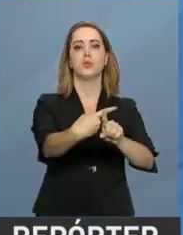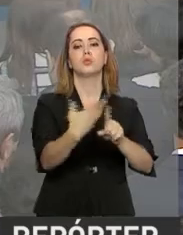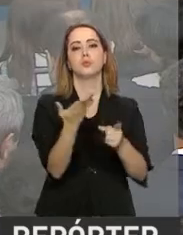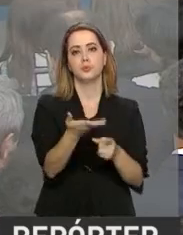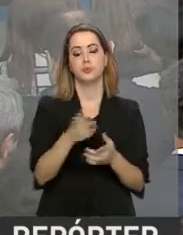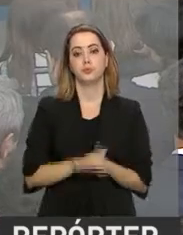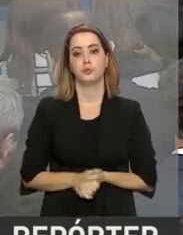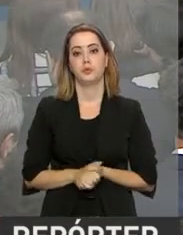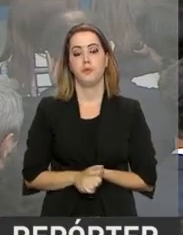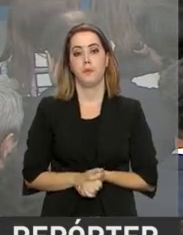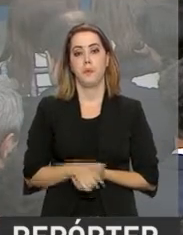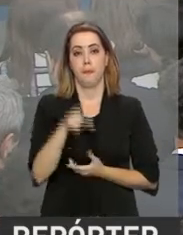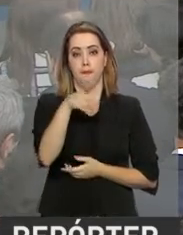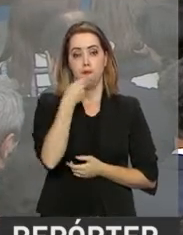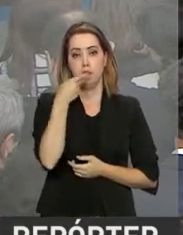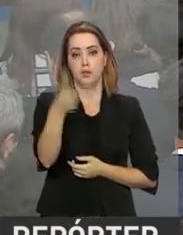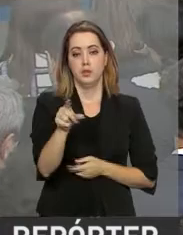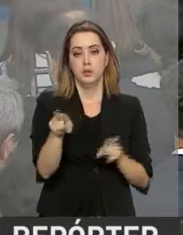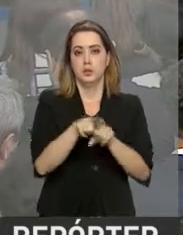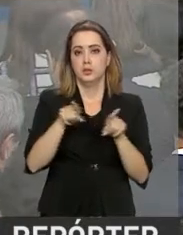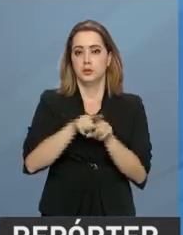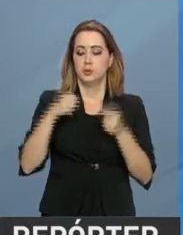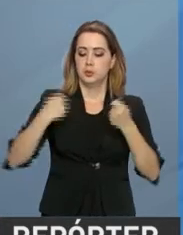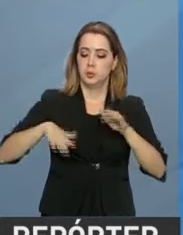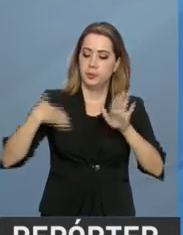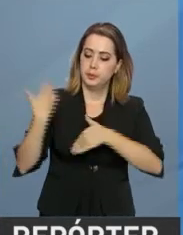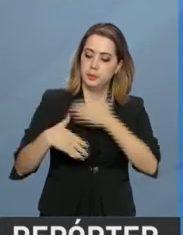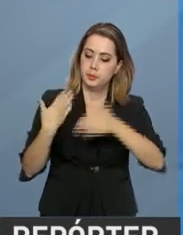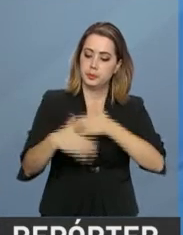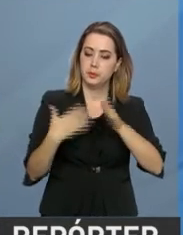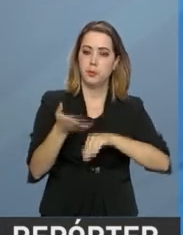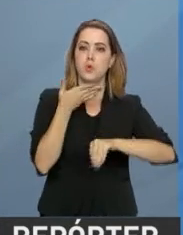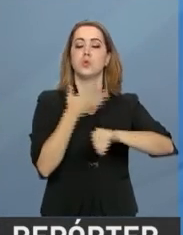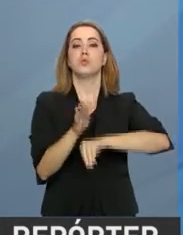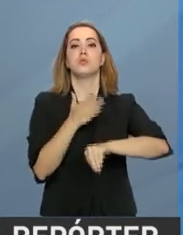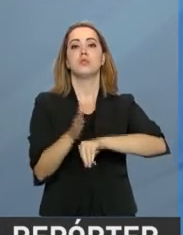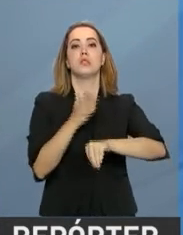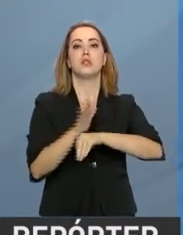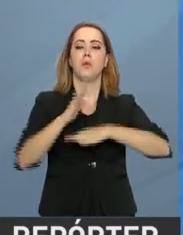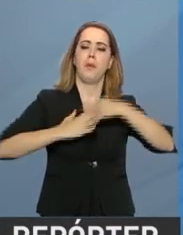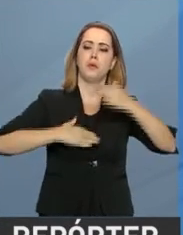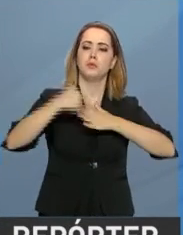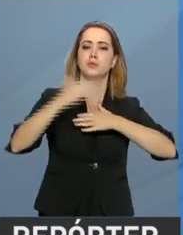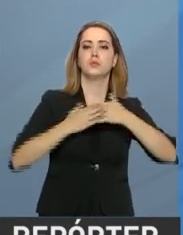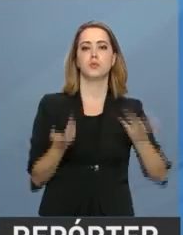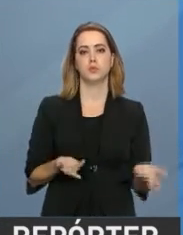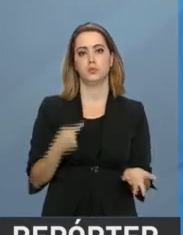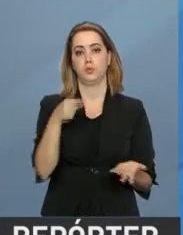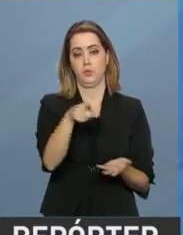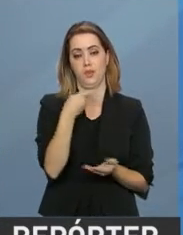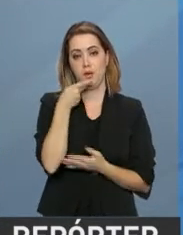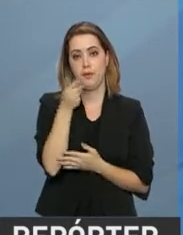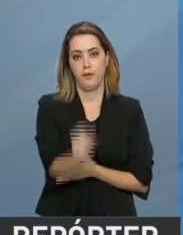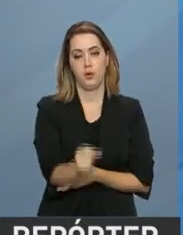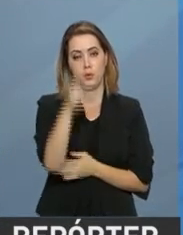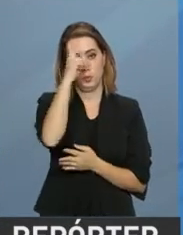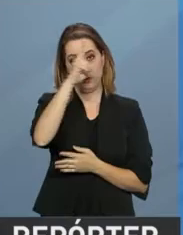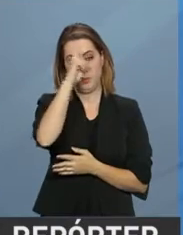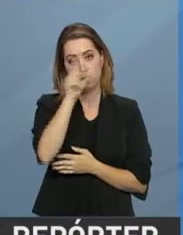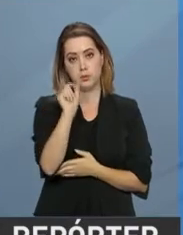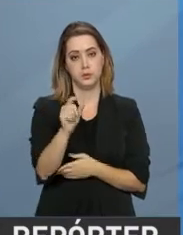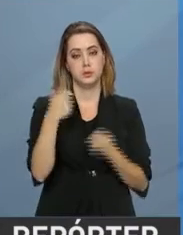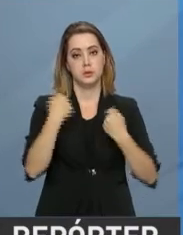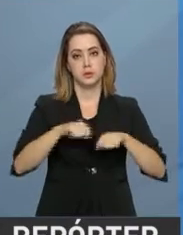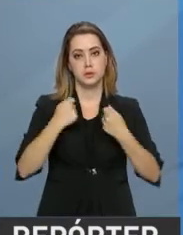tempo marx beltrão afirmou que é preciso avançar na qualificação profissional o novo ministro do turismo lembrou ainda que é